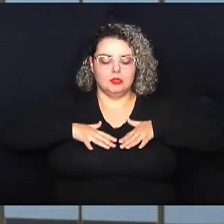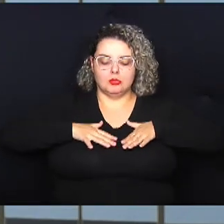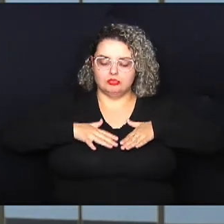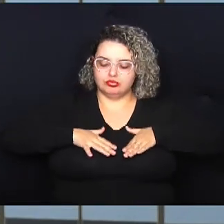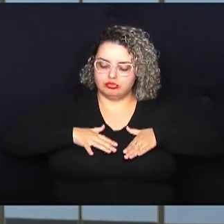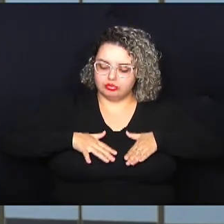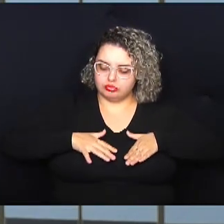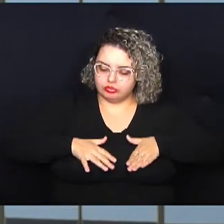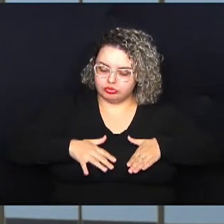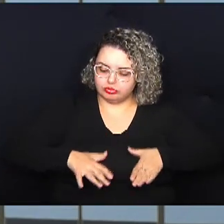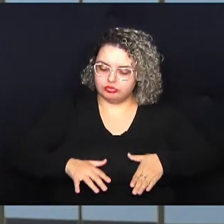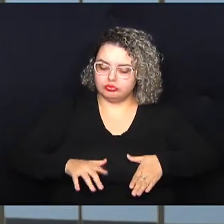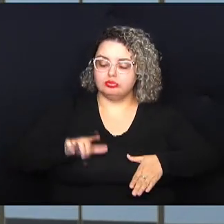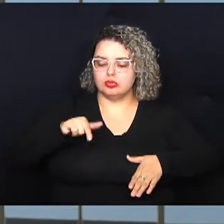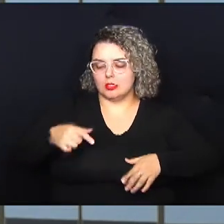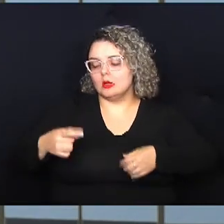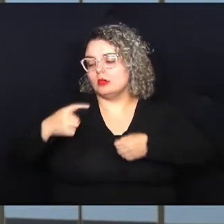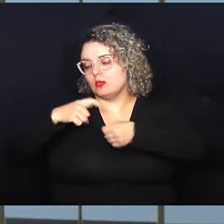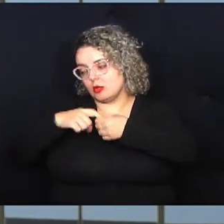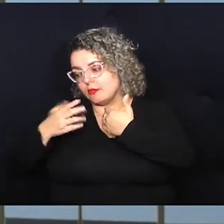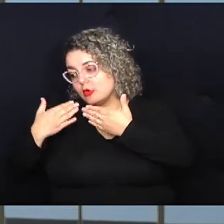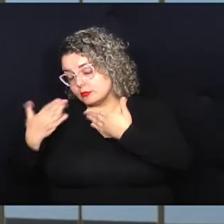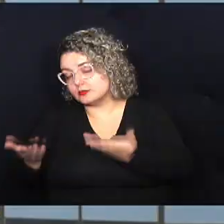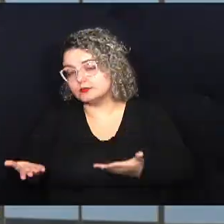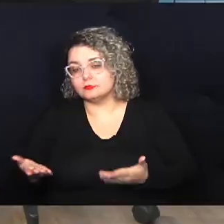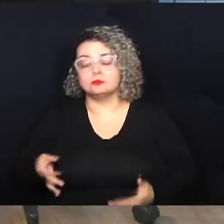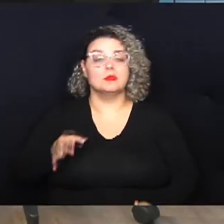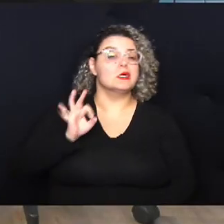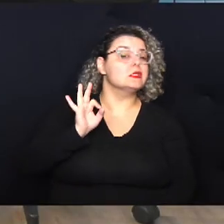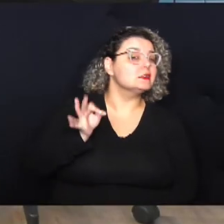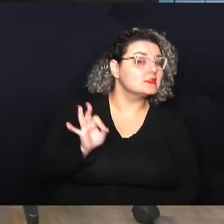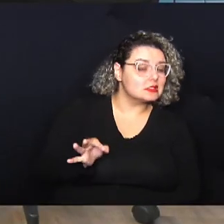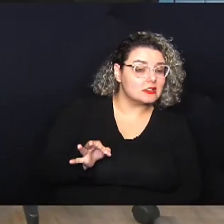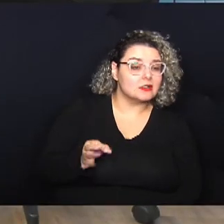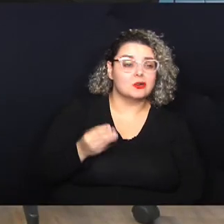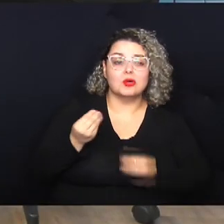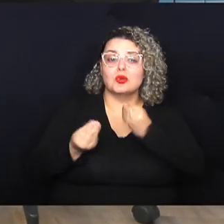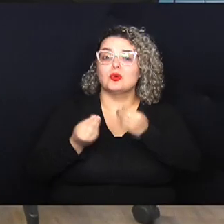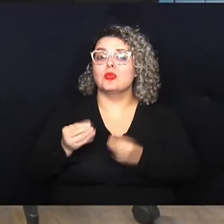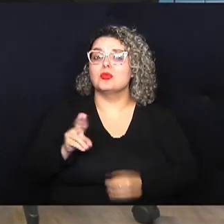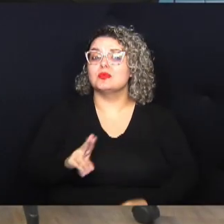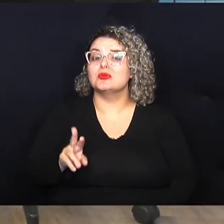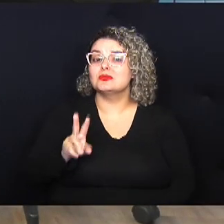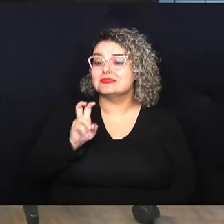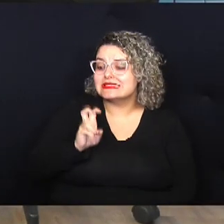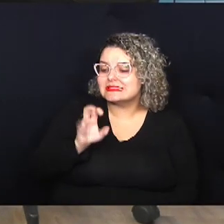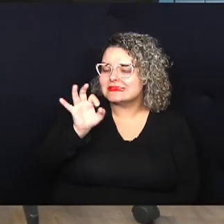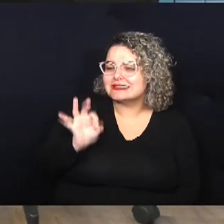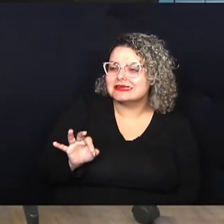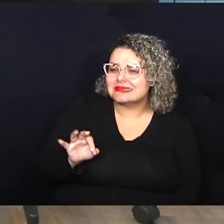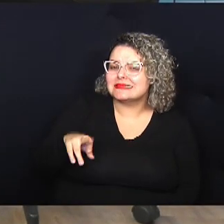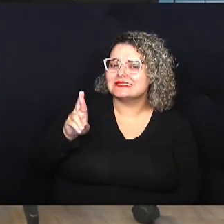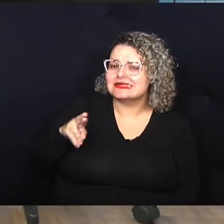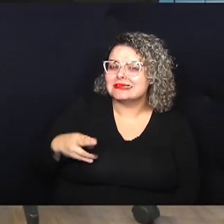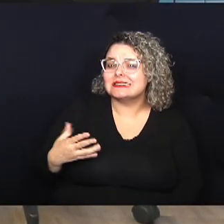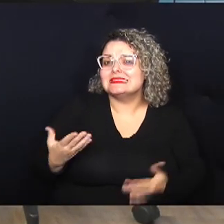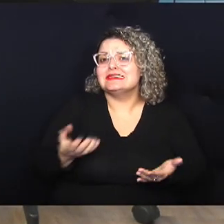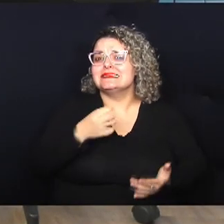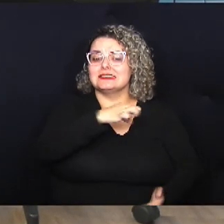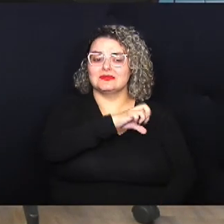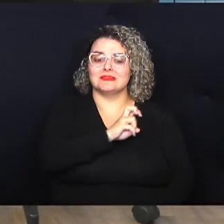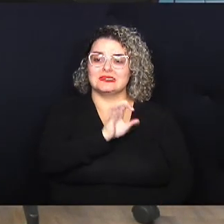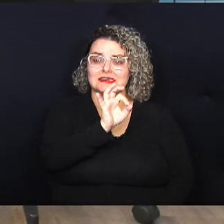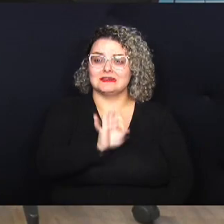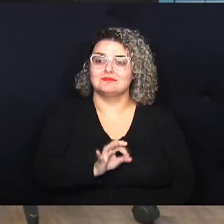eu volto a falar com você. Certo, mas como que a gente usa os 5% de razão se 95% é emoção? É emoção.